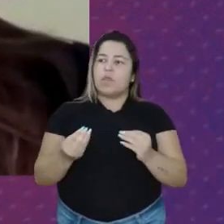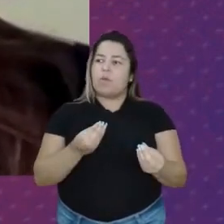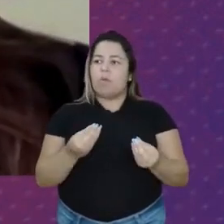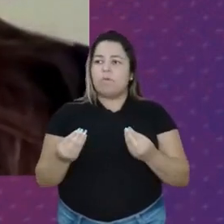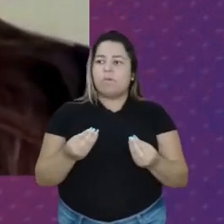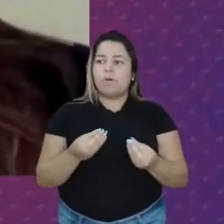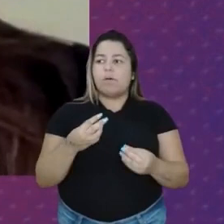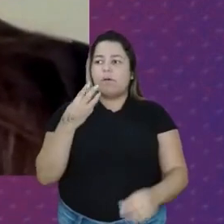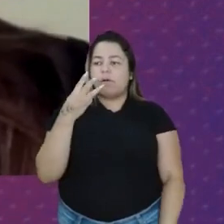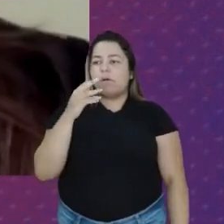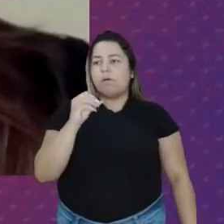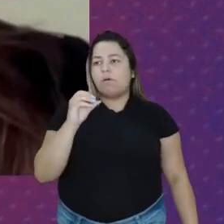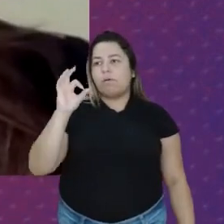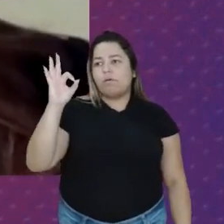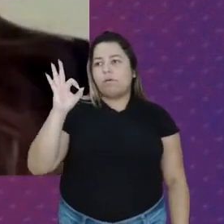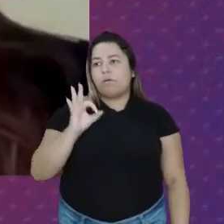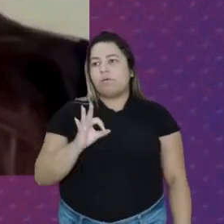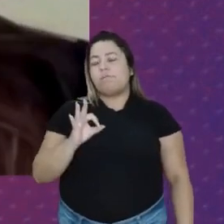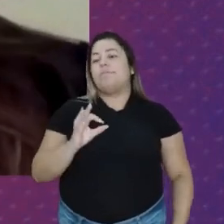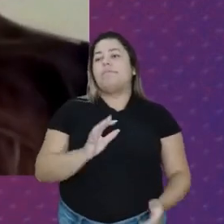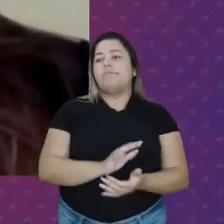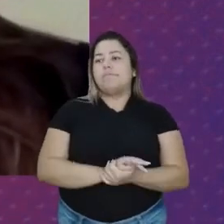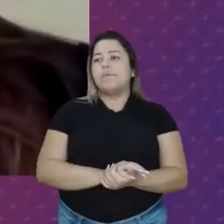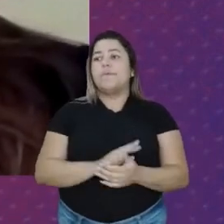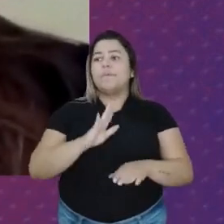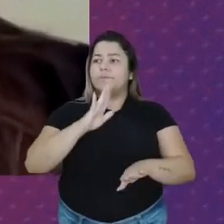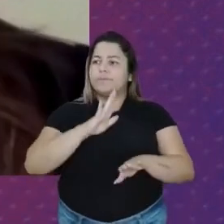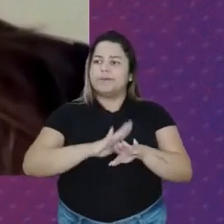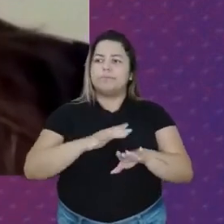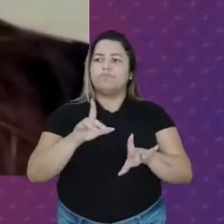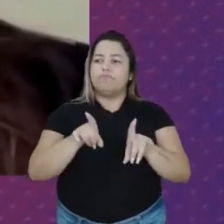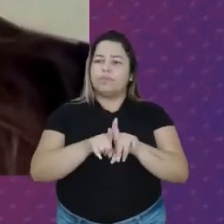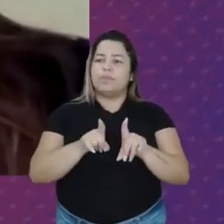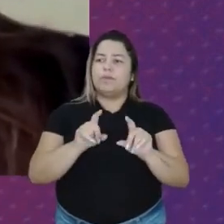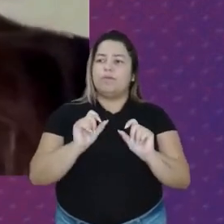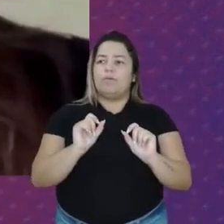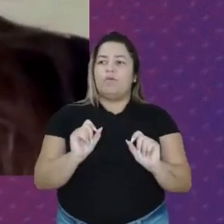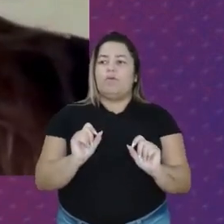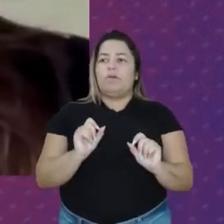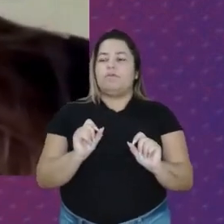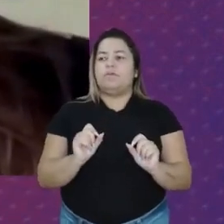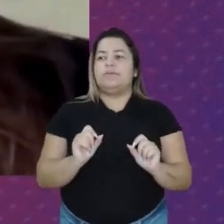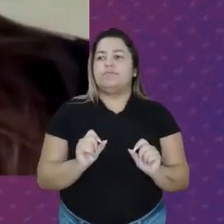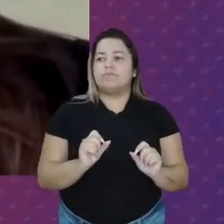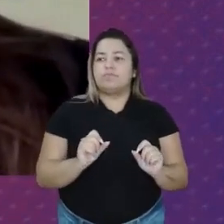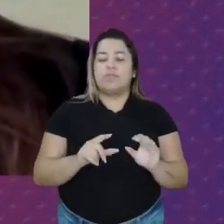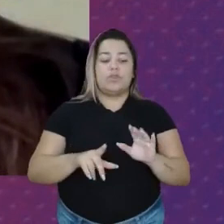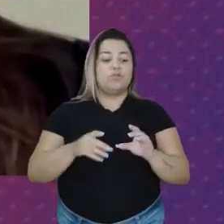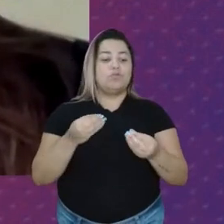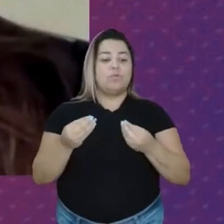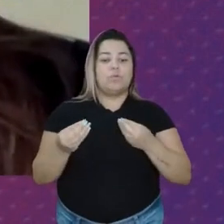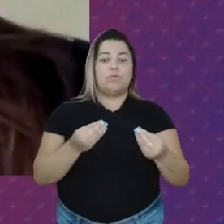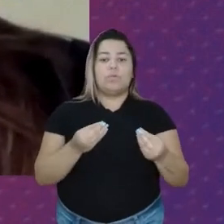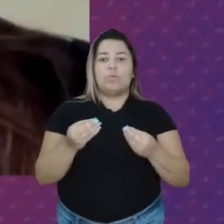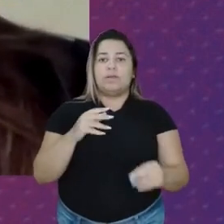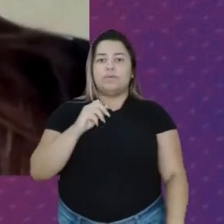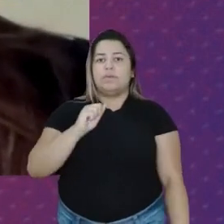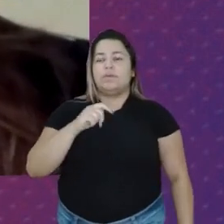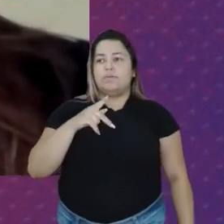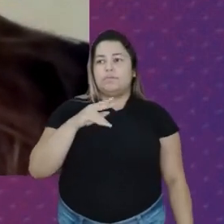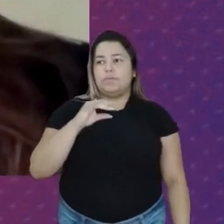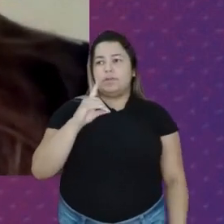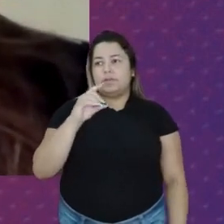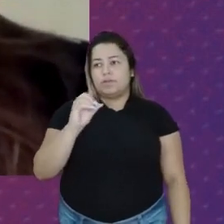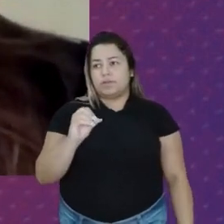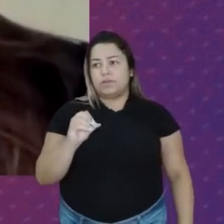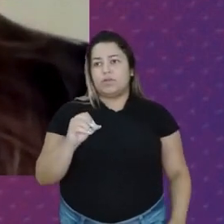esses 30%, ou um pouco mais, ou proporcional a mais, o manejo de como isso vai ser aplicado entre as